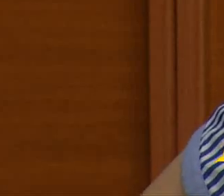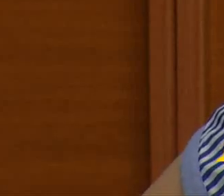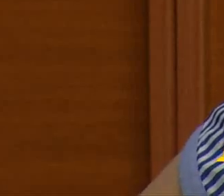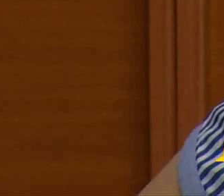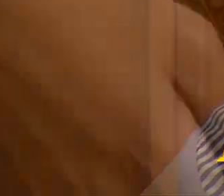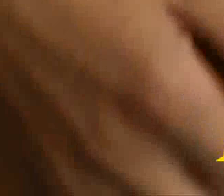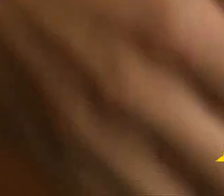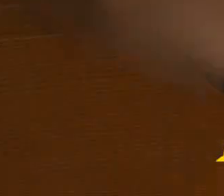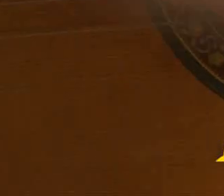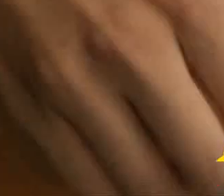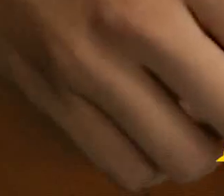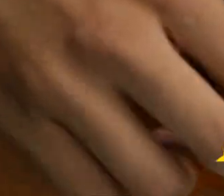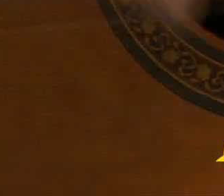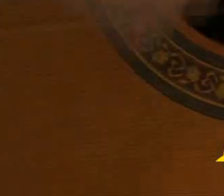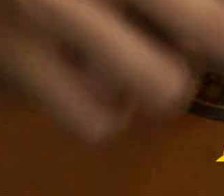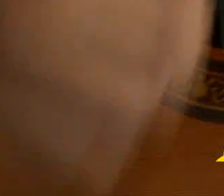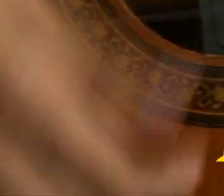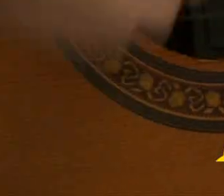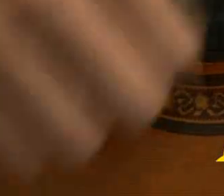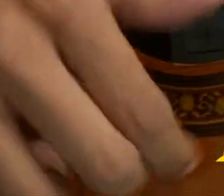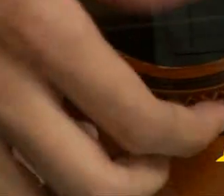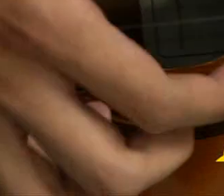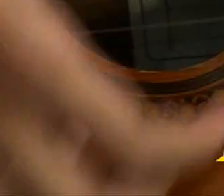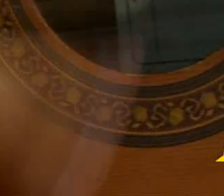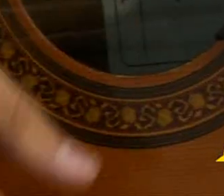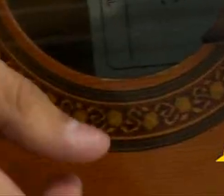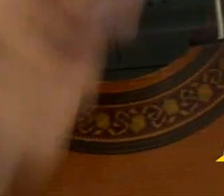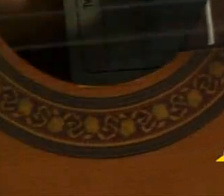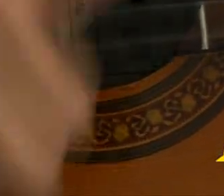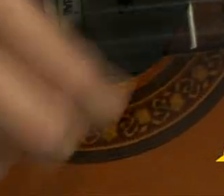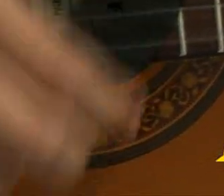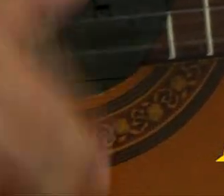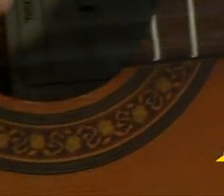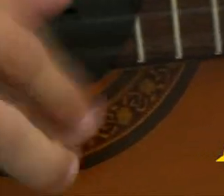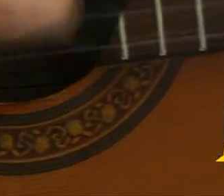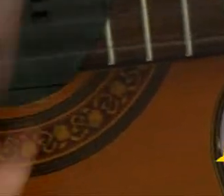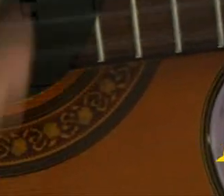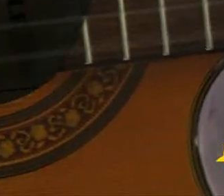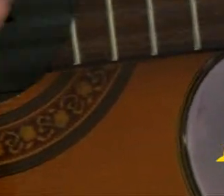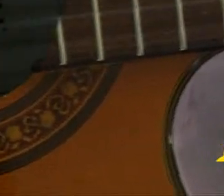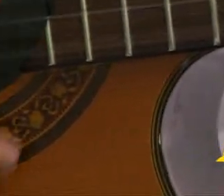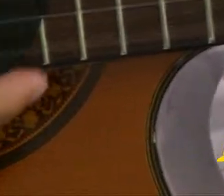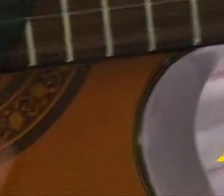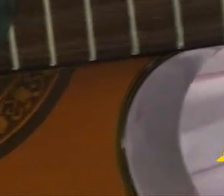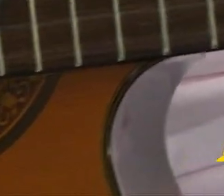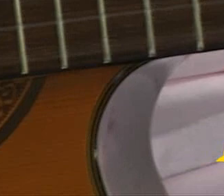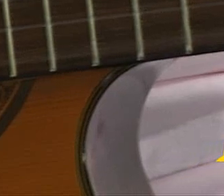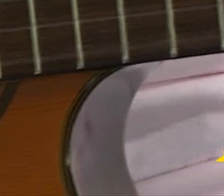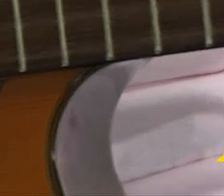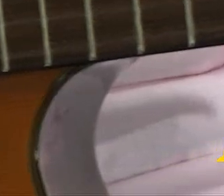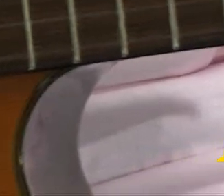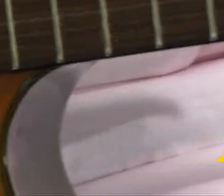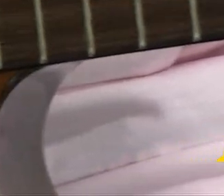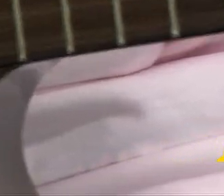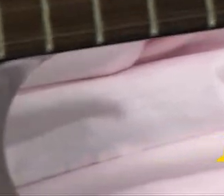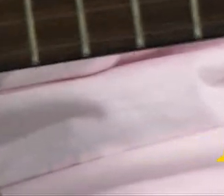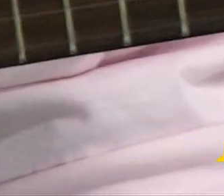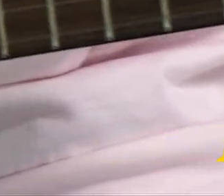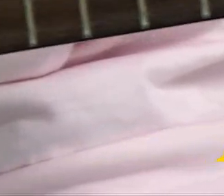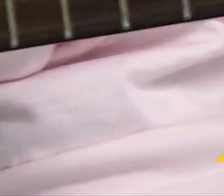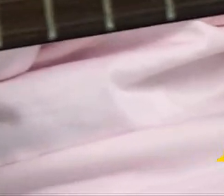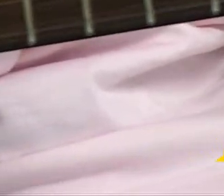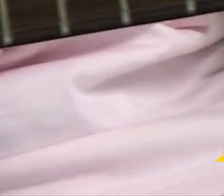faz sorrir. E quando você vem, tudo fica bem